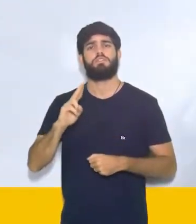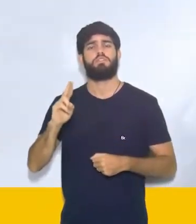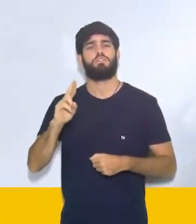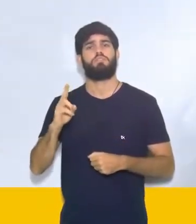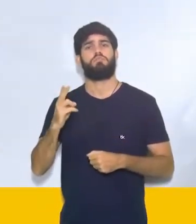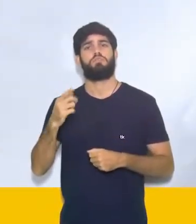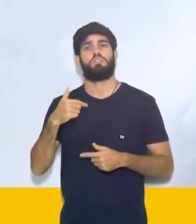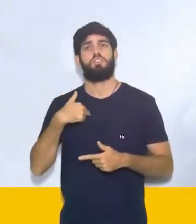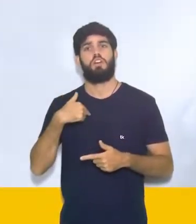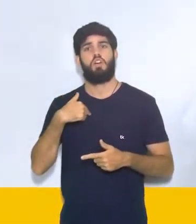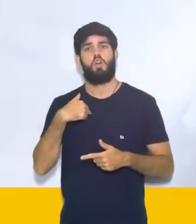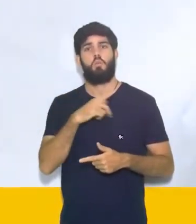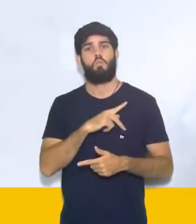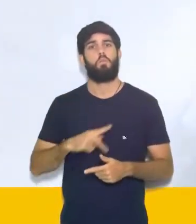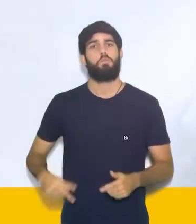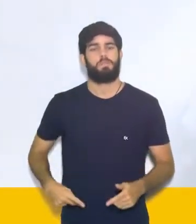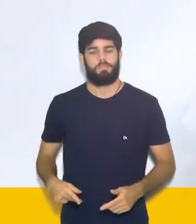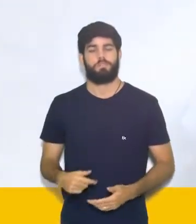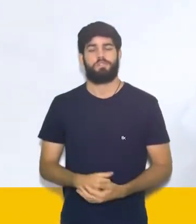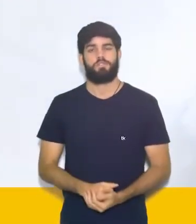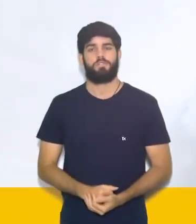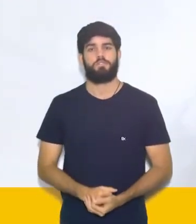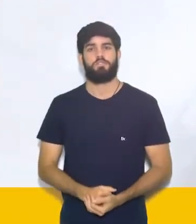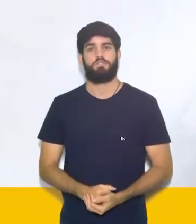universidade pública.